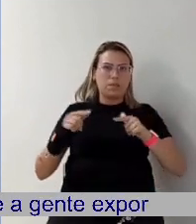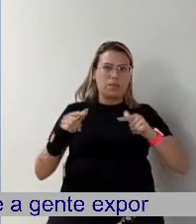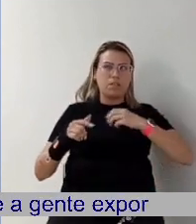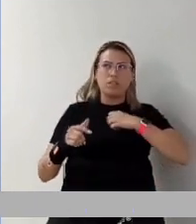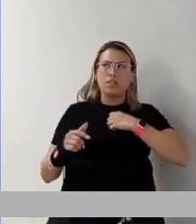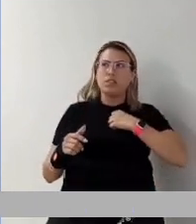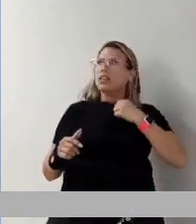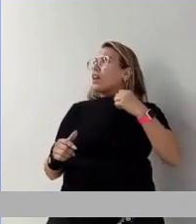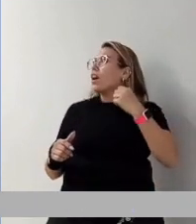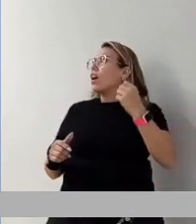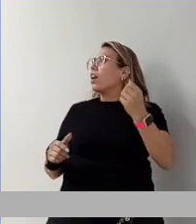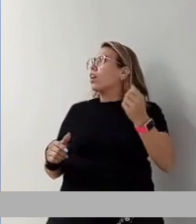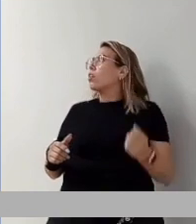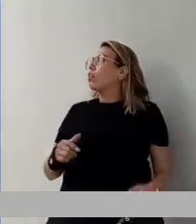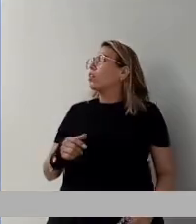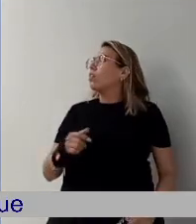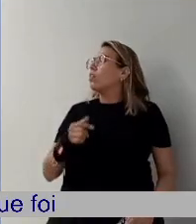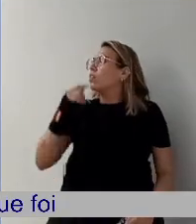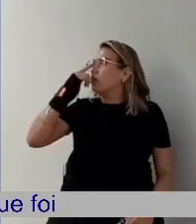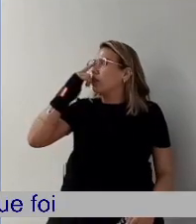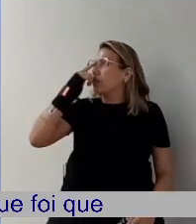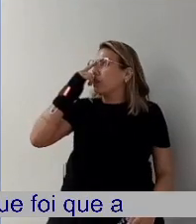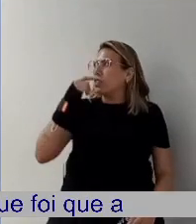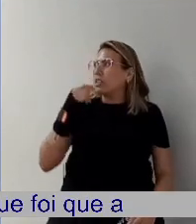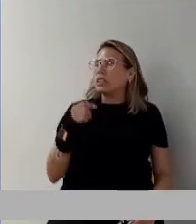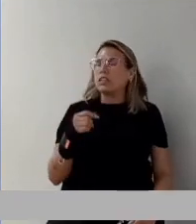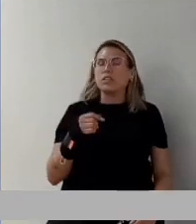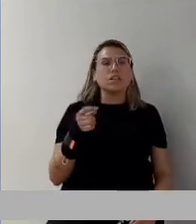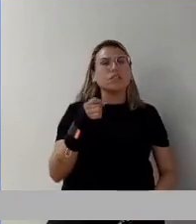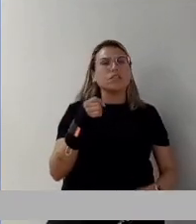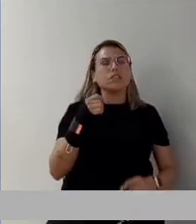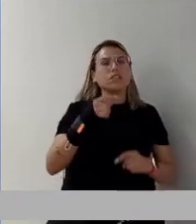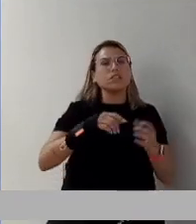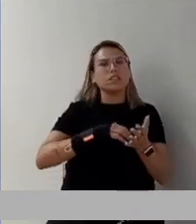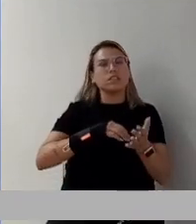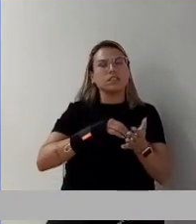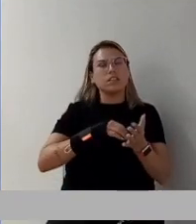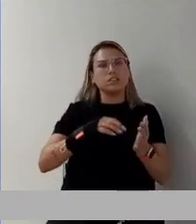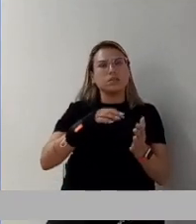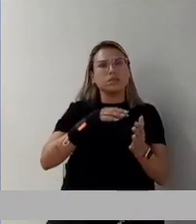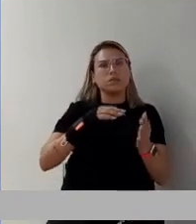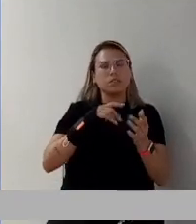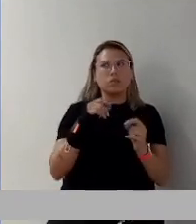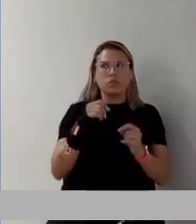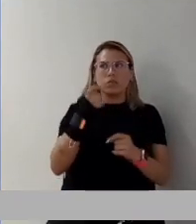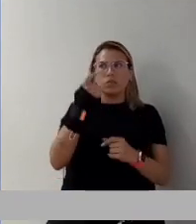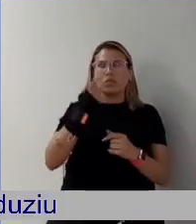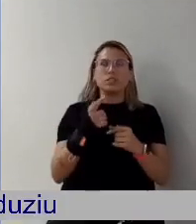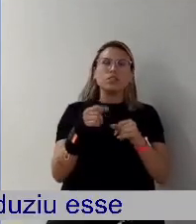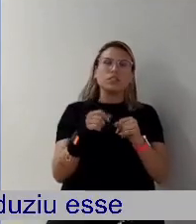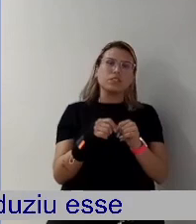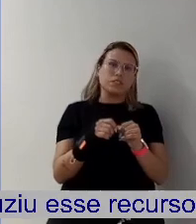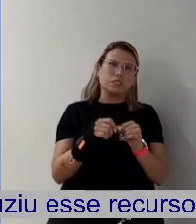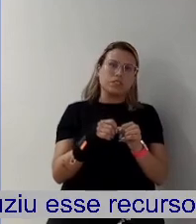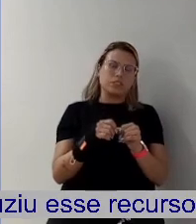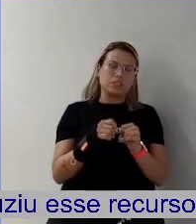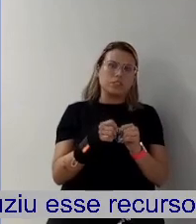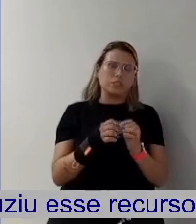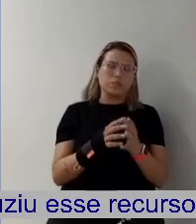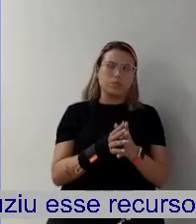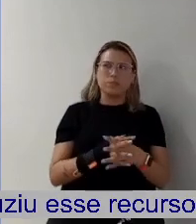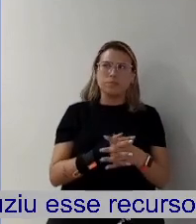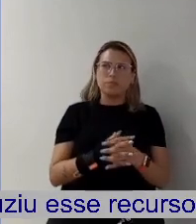população do Tabuleiro do Norte o que foi que a Secretaria de Meio Ambiente o secretário ele conduziu esse recurso eh